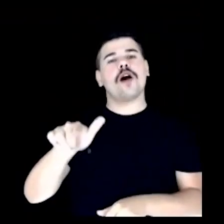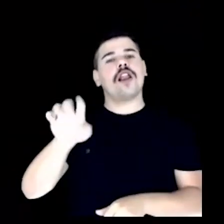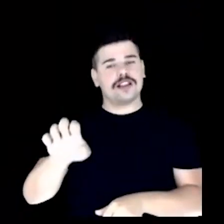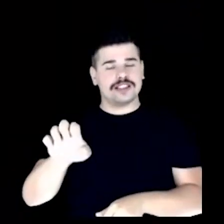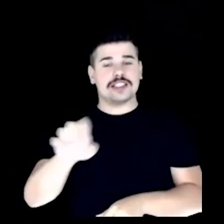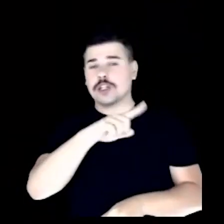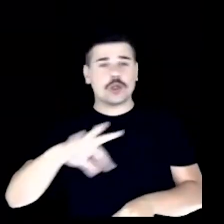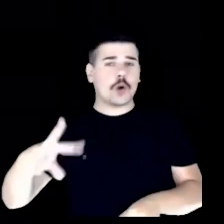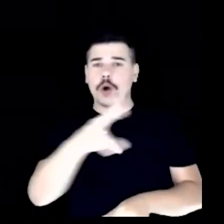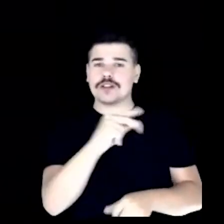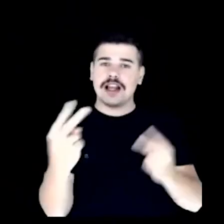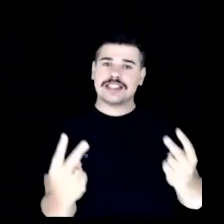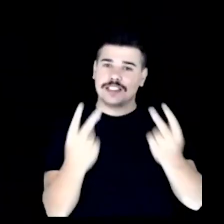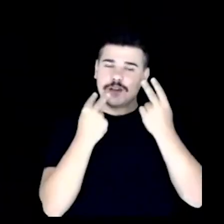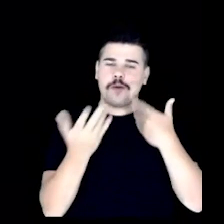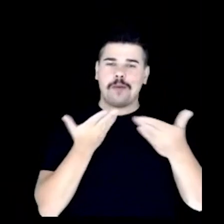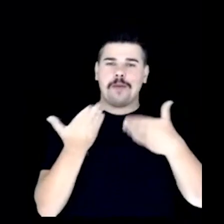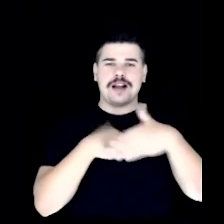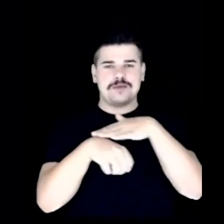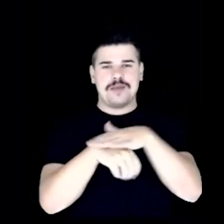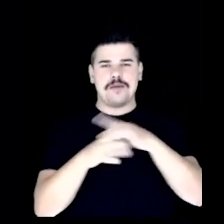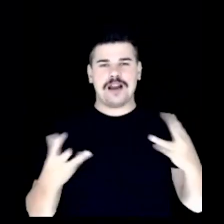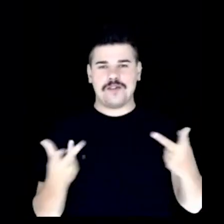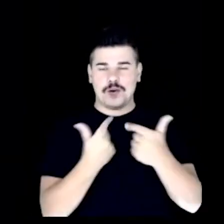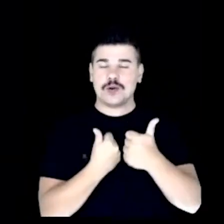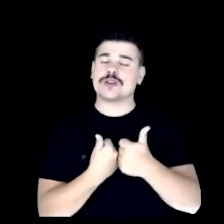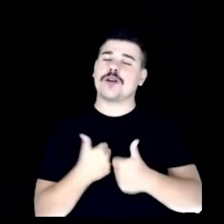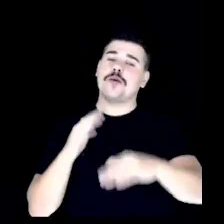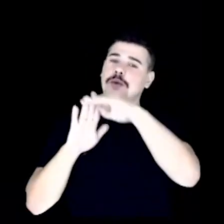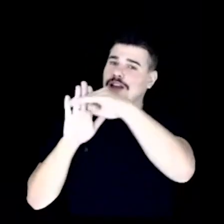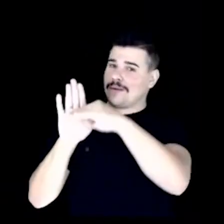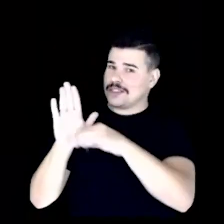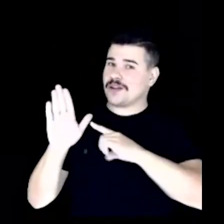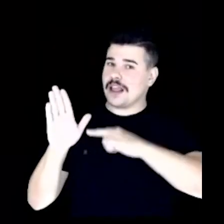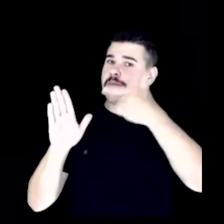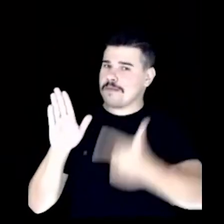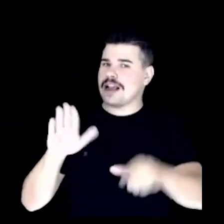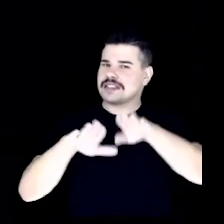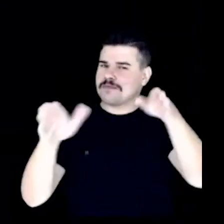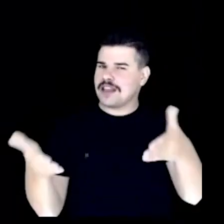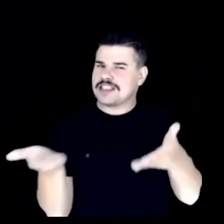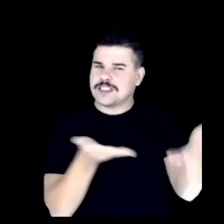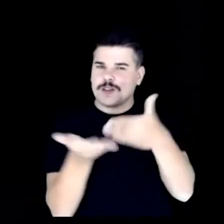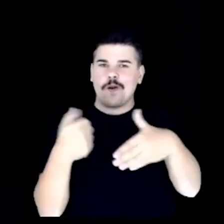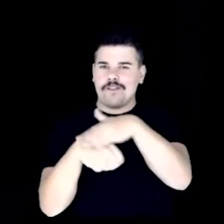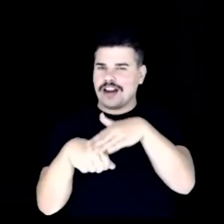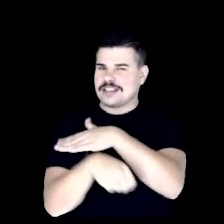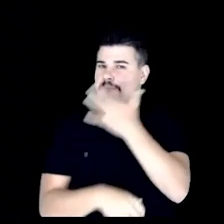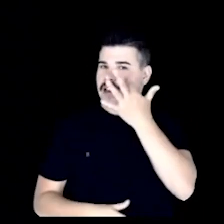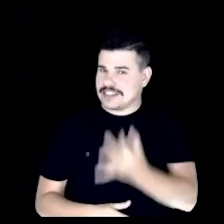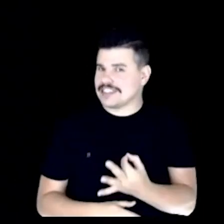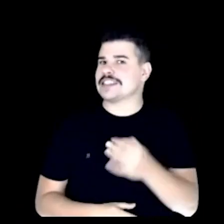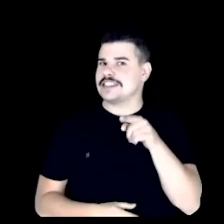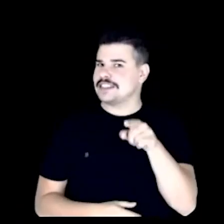você, Wallace, todo mundo que acompanhou esse bate-papo incrível que a gente teve. Acompanhe a programação, tem mais mesas vindo por aí, é